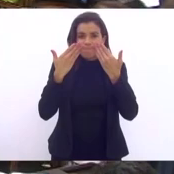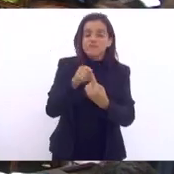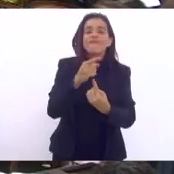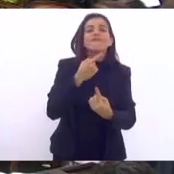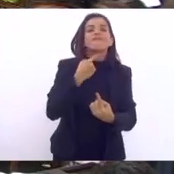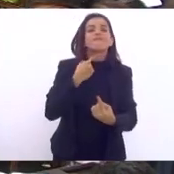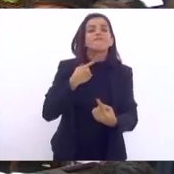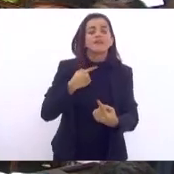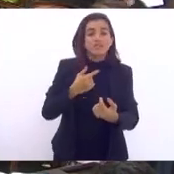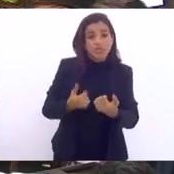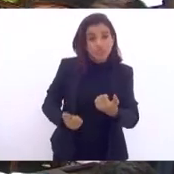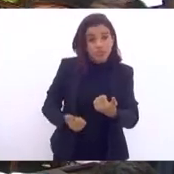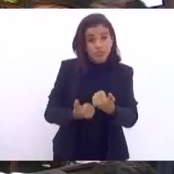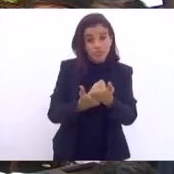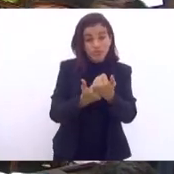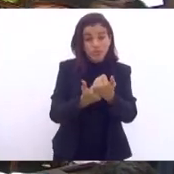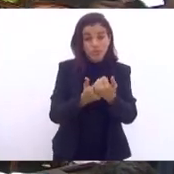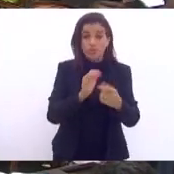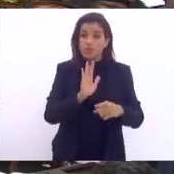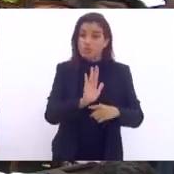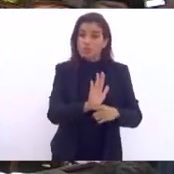também pode ser o seguinte,